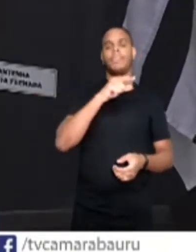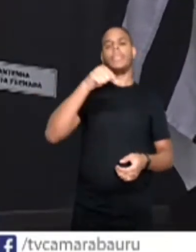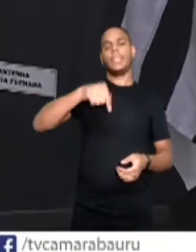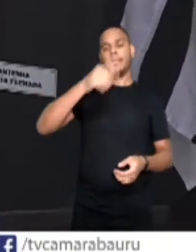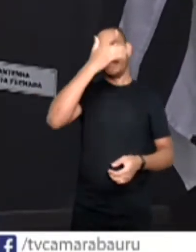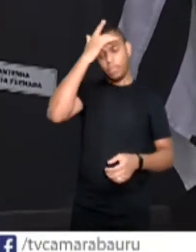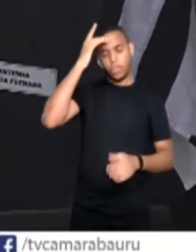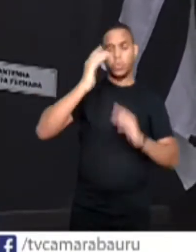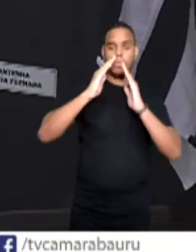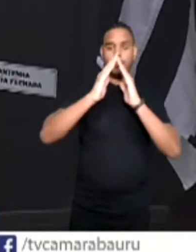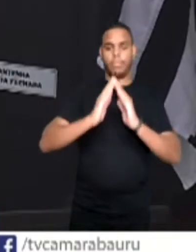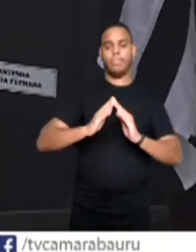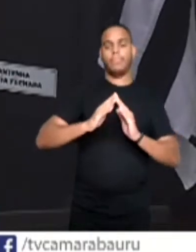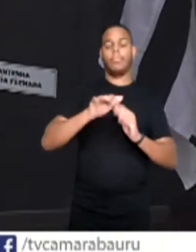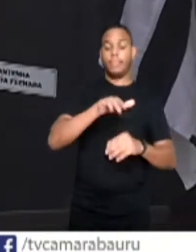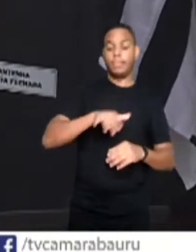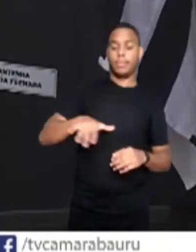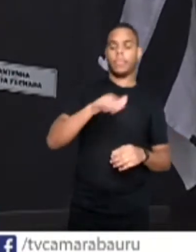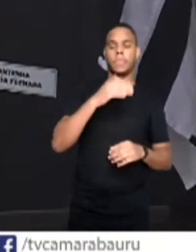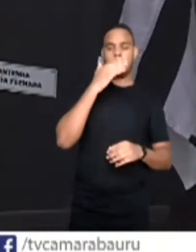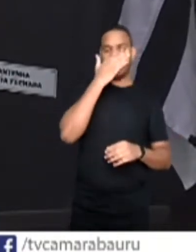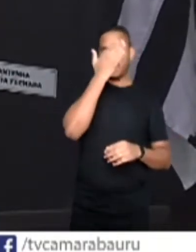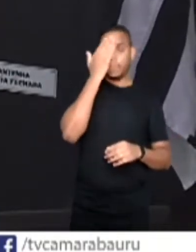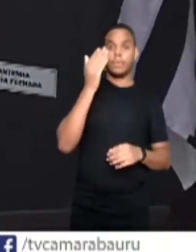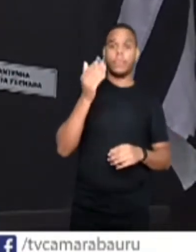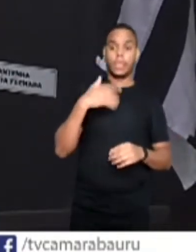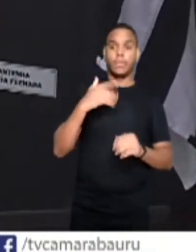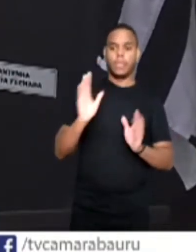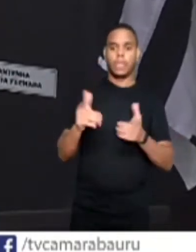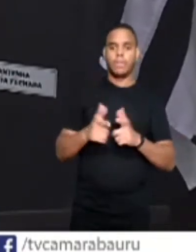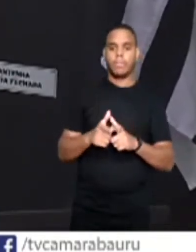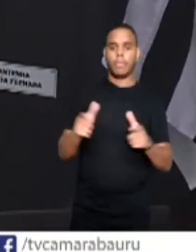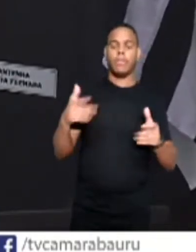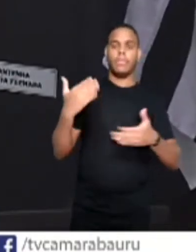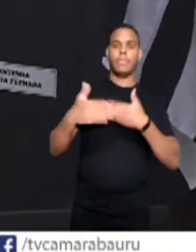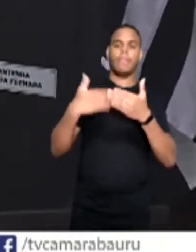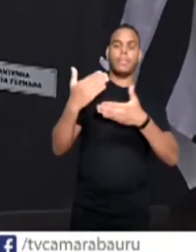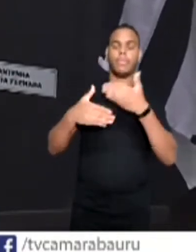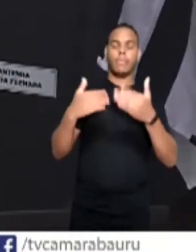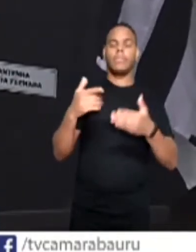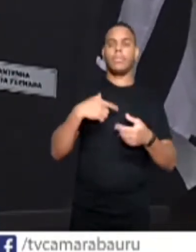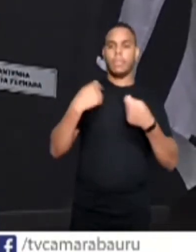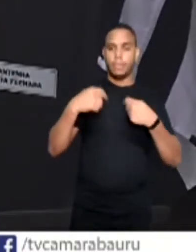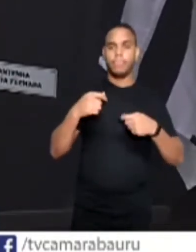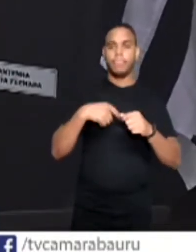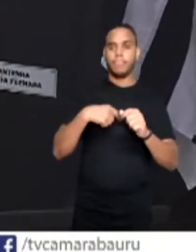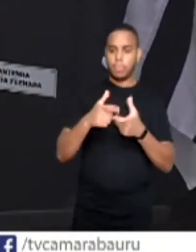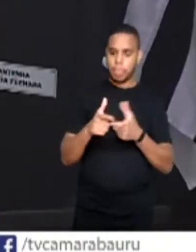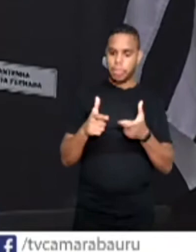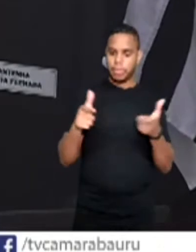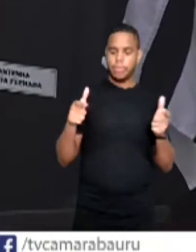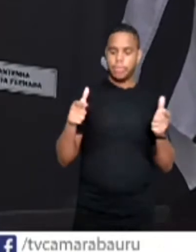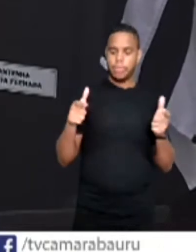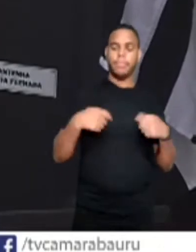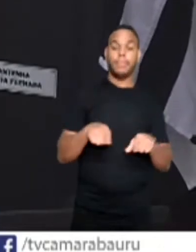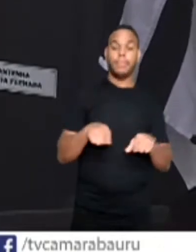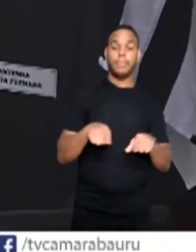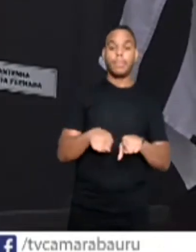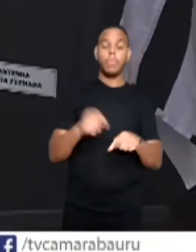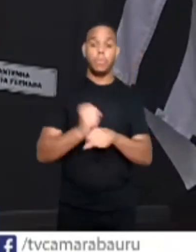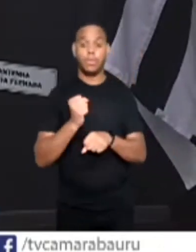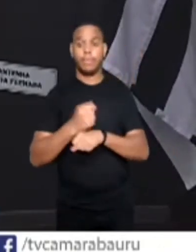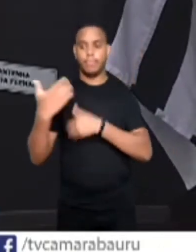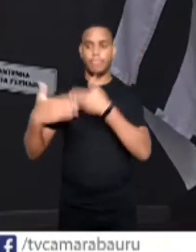região, que é uma região que cresceu, que evoluiu, que precisa expandir, principalmente no quesito